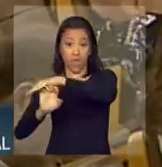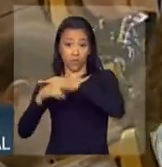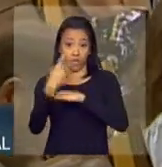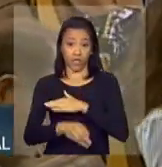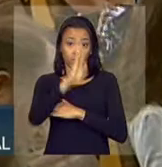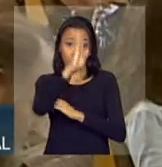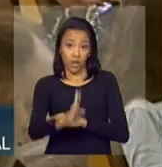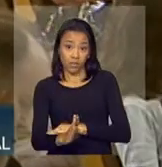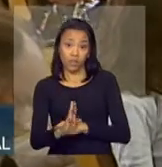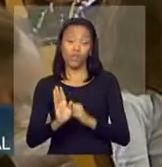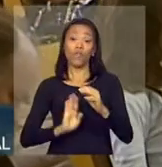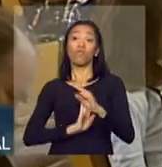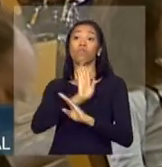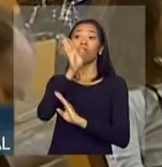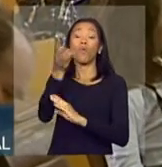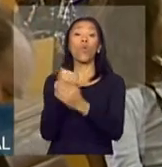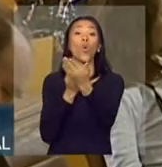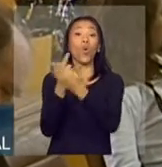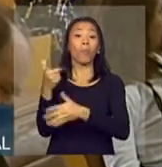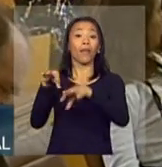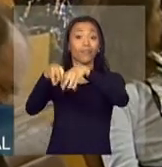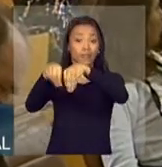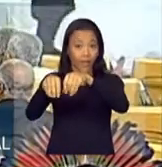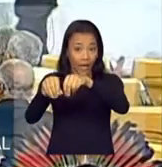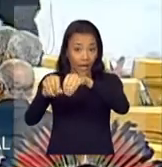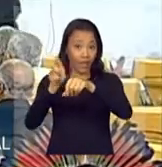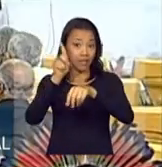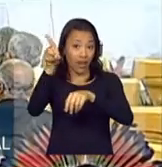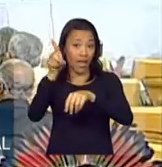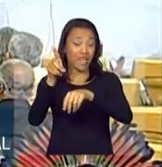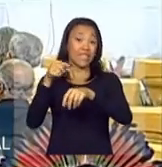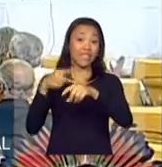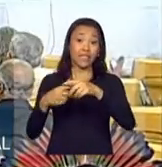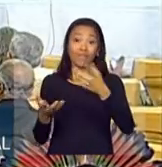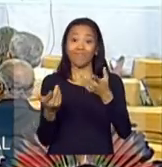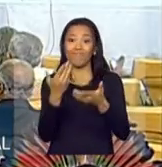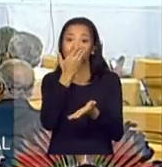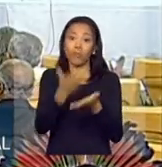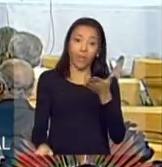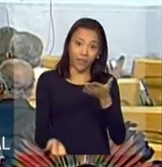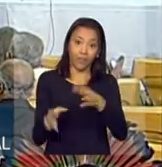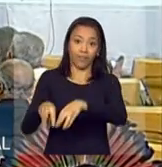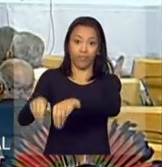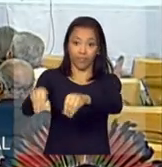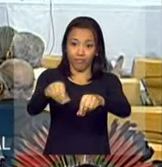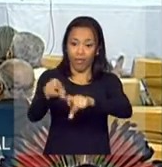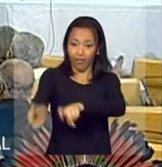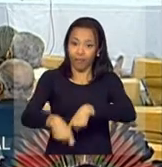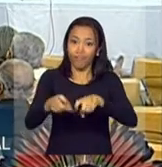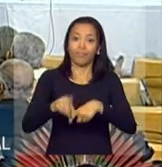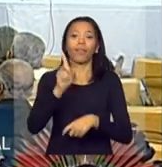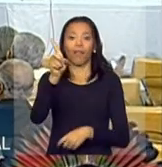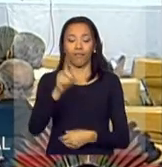a comprar terras no Congo e prejudicando a agricultura camponesa. Tá, obrigado.